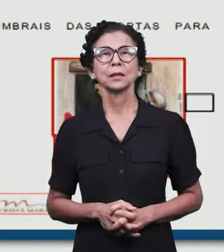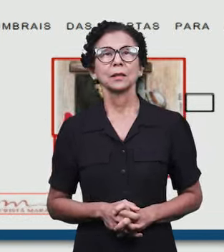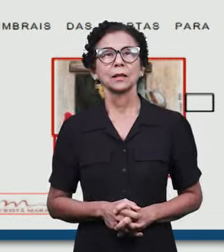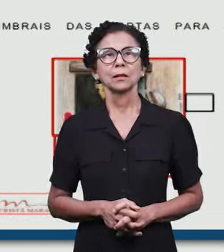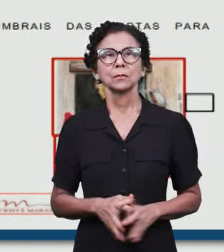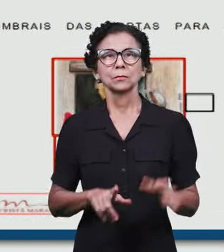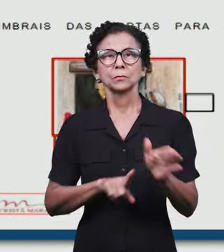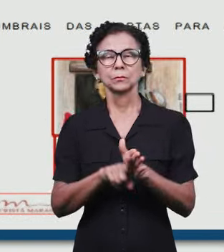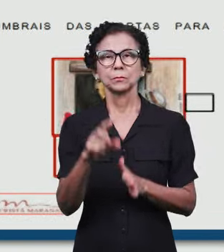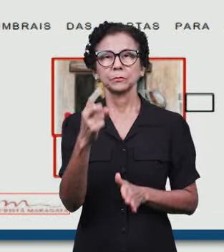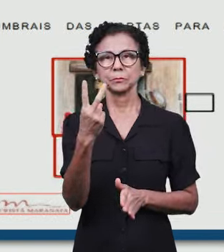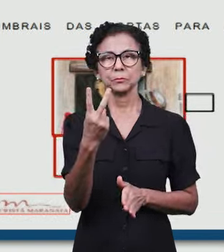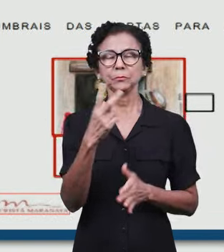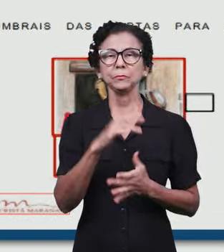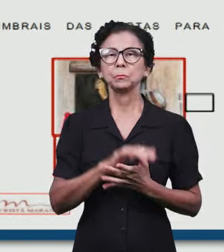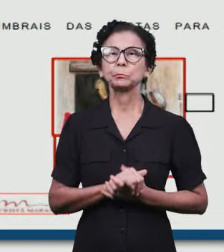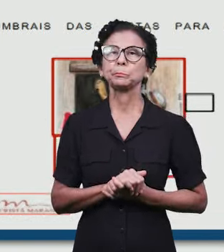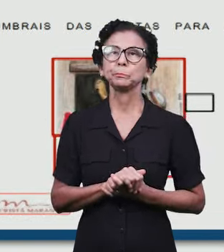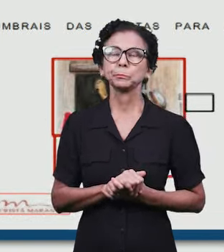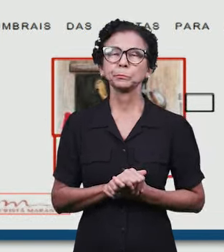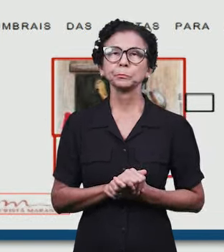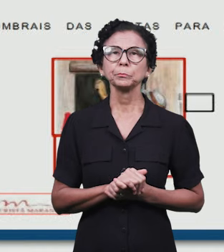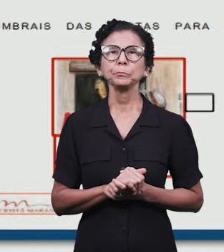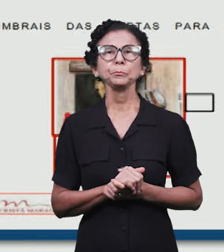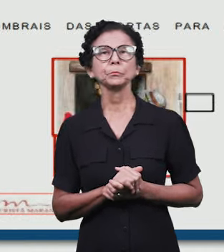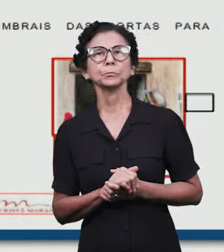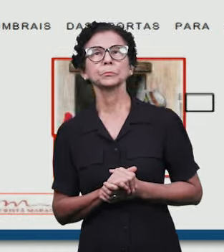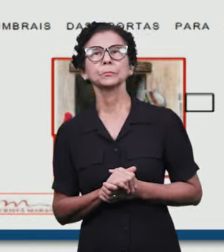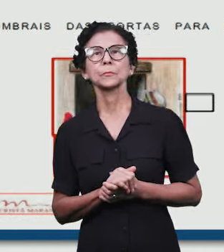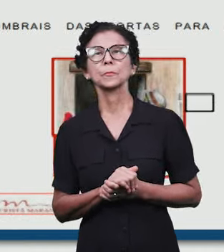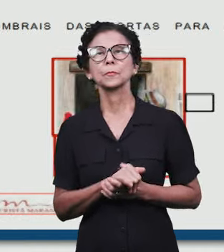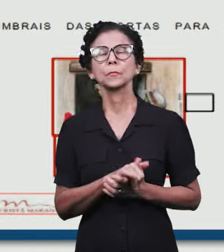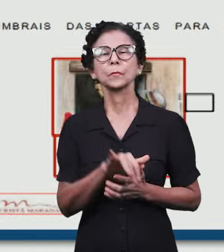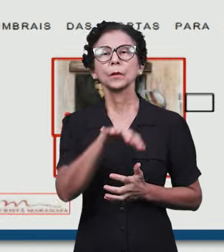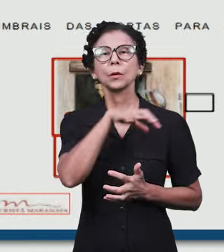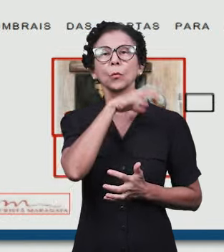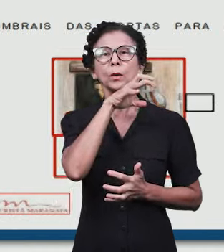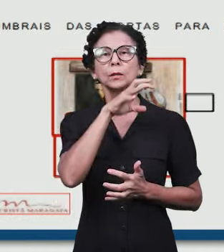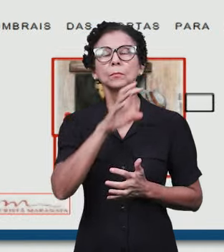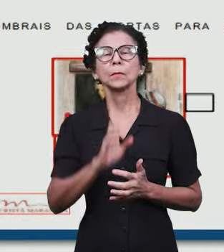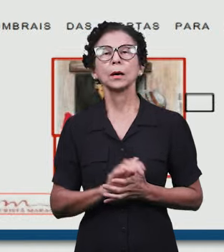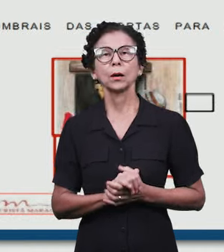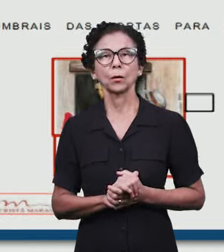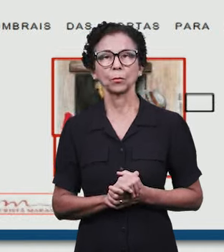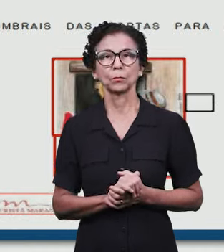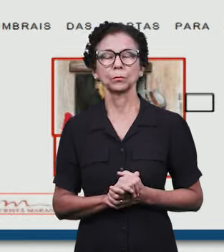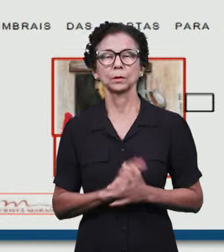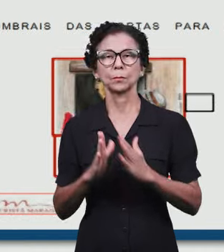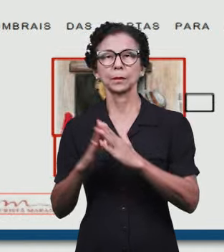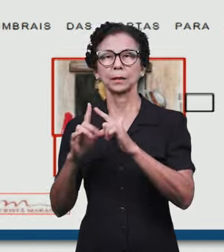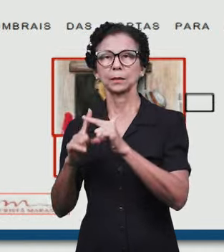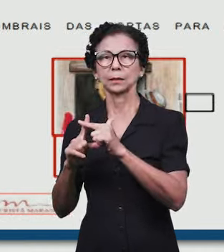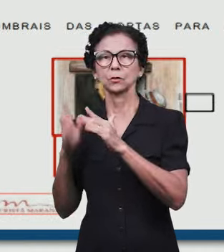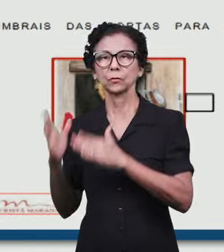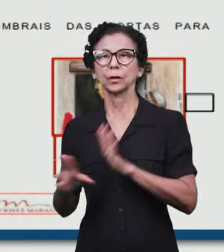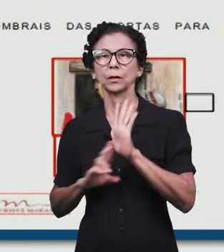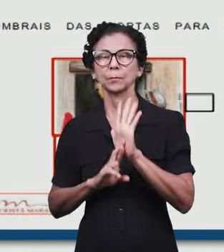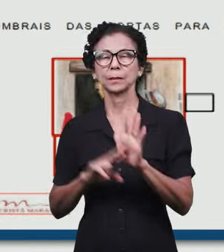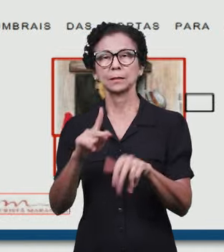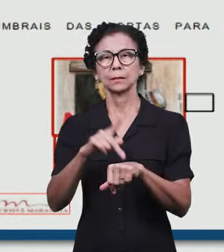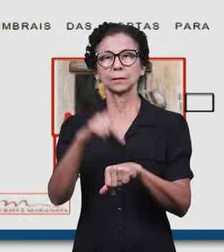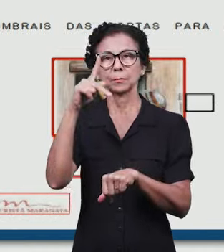observarem, alguém pode dizer assim, não, misericórdia, mas um coelho? Sim, um coelhinho bem lá no fundo, sem importância, sem destaque nenhum. Mas